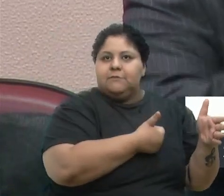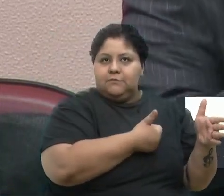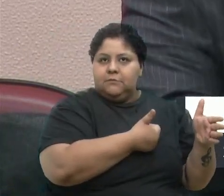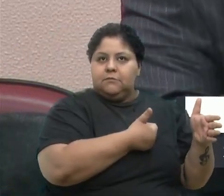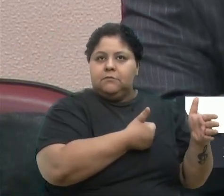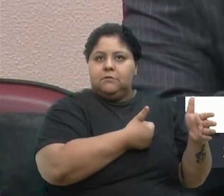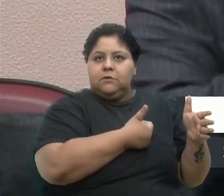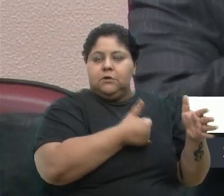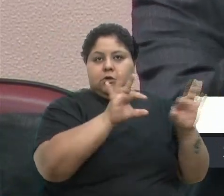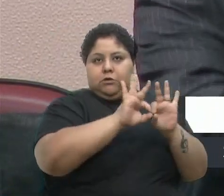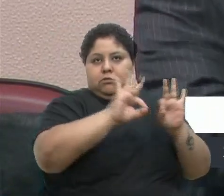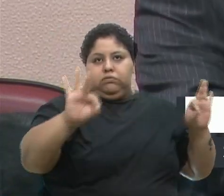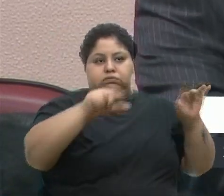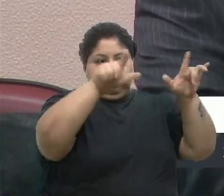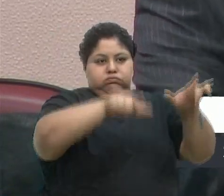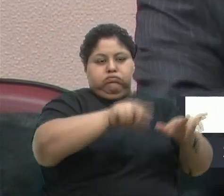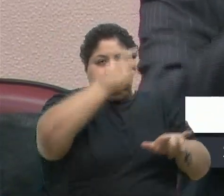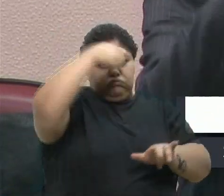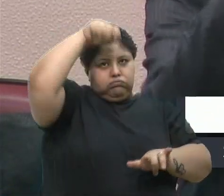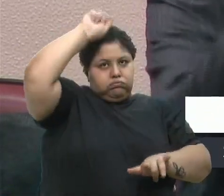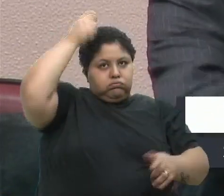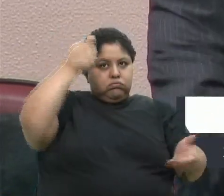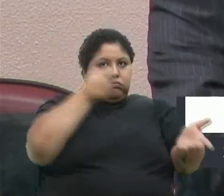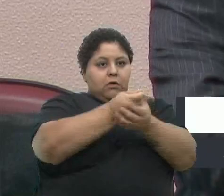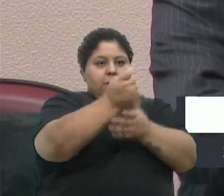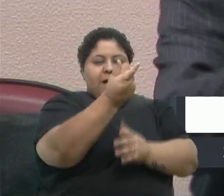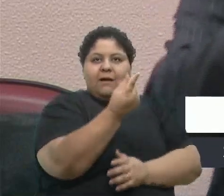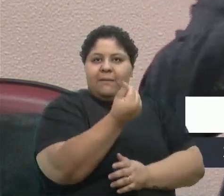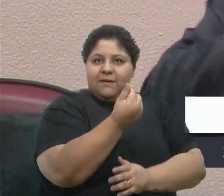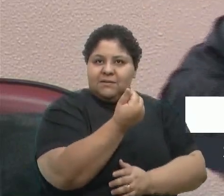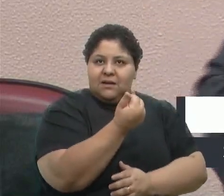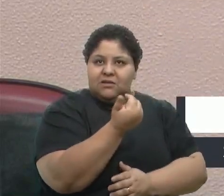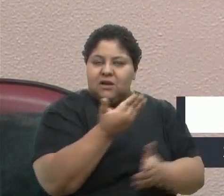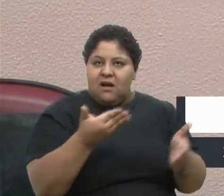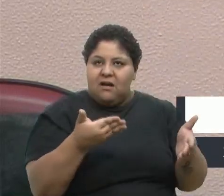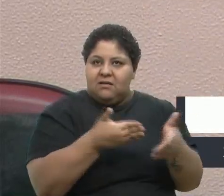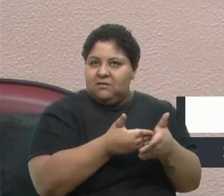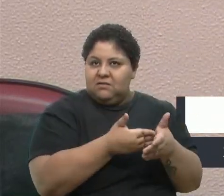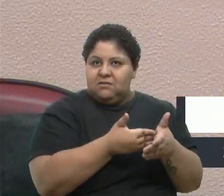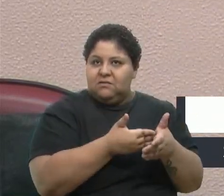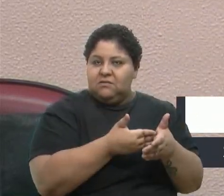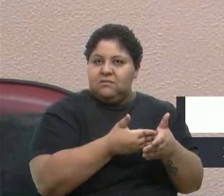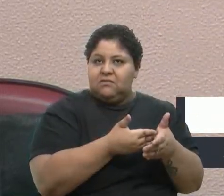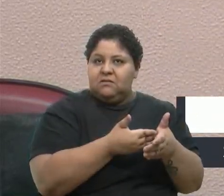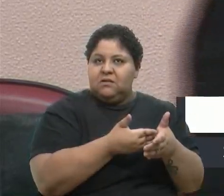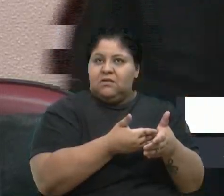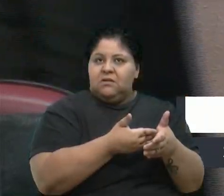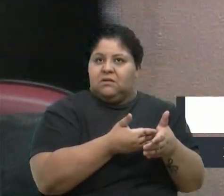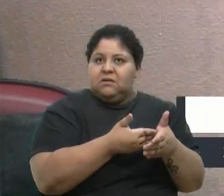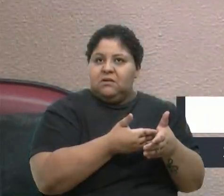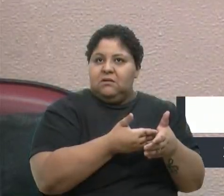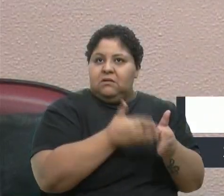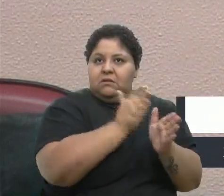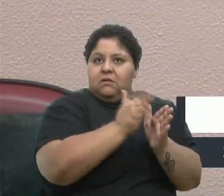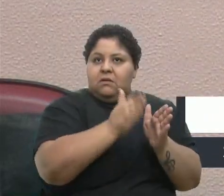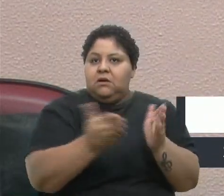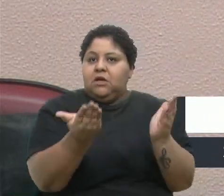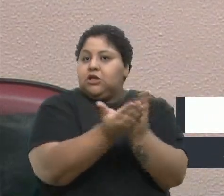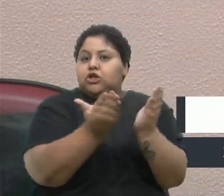extensão da UX, paga a passagem, paga a prestação lá em Vacaria.